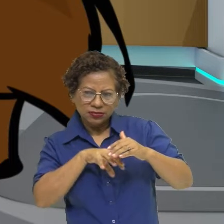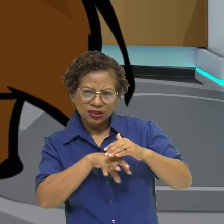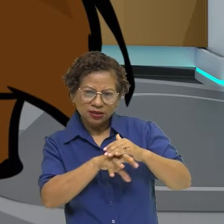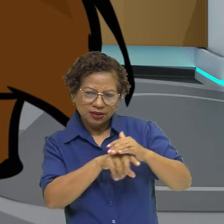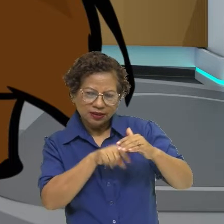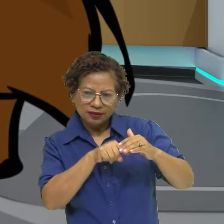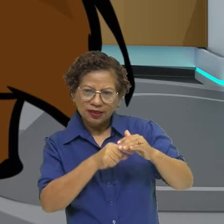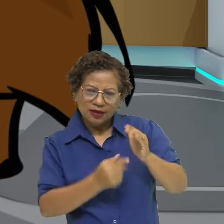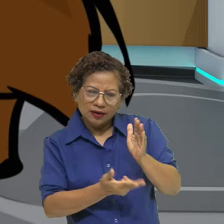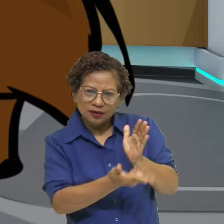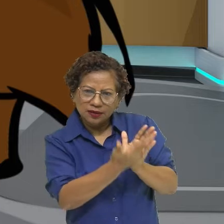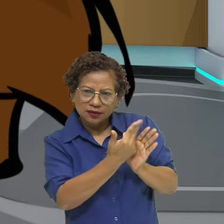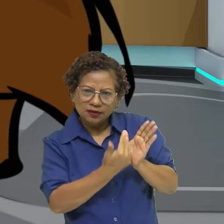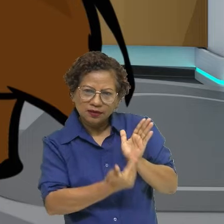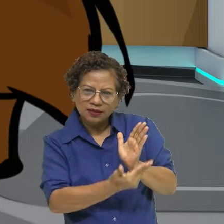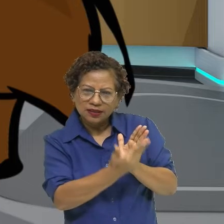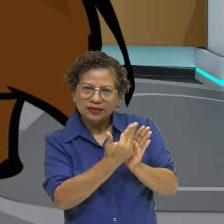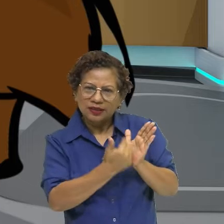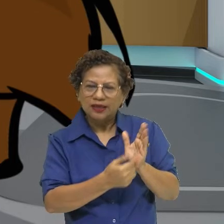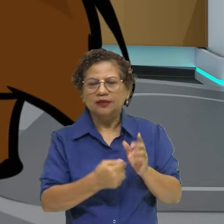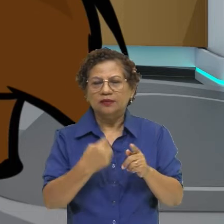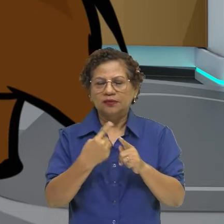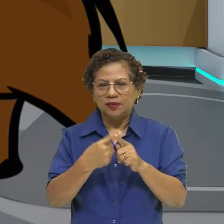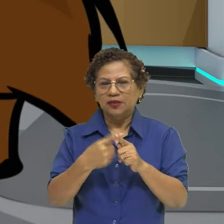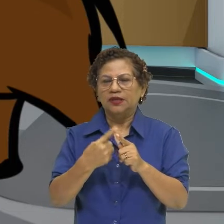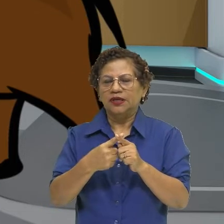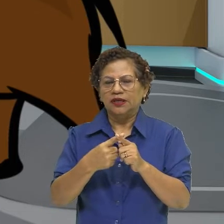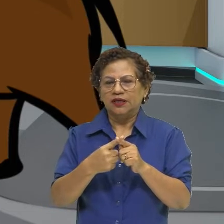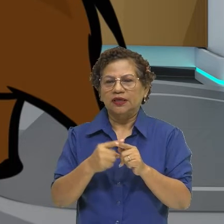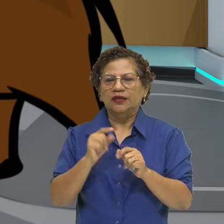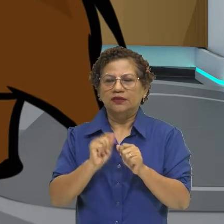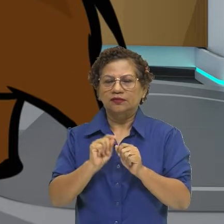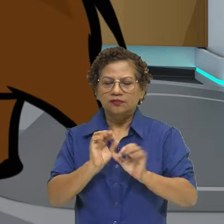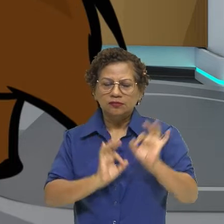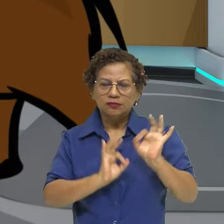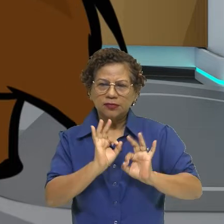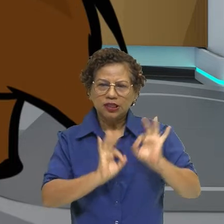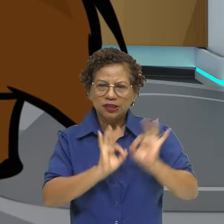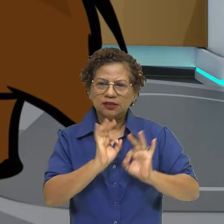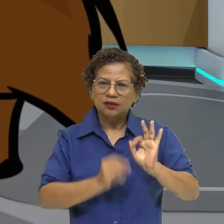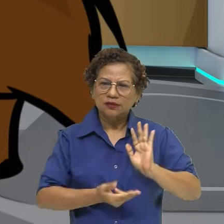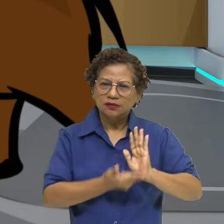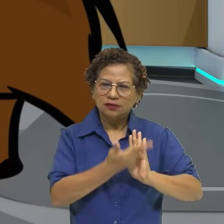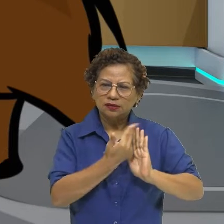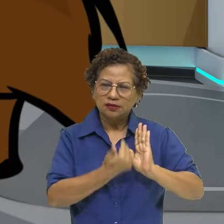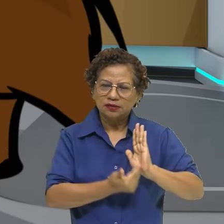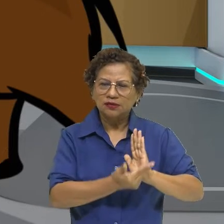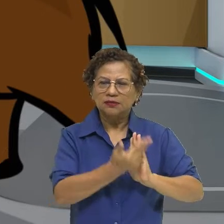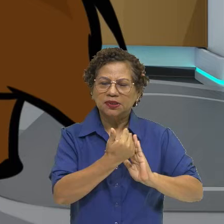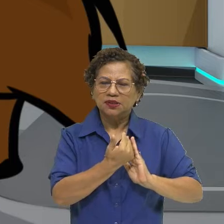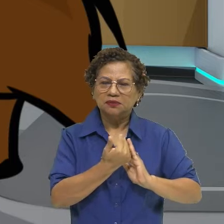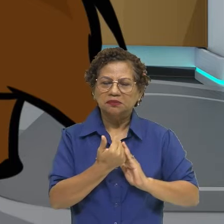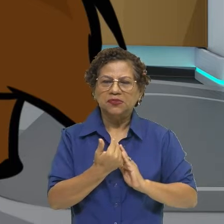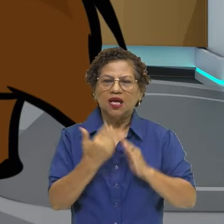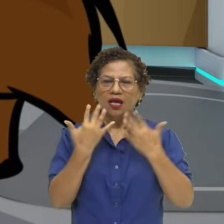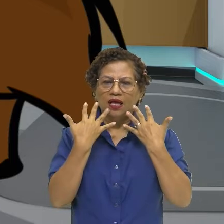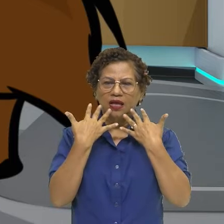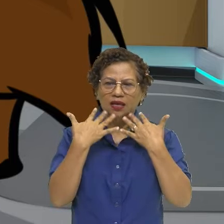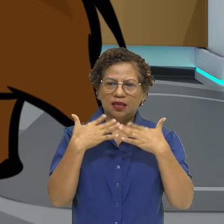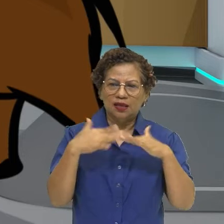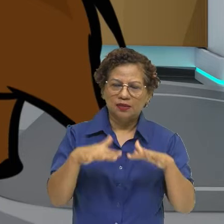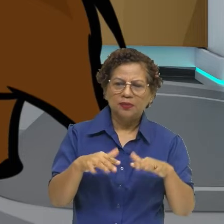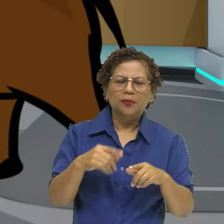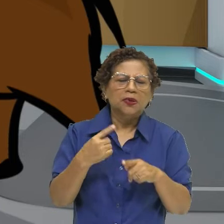pinturas parietais, que eles ficavam no interior das cavernas e eram desenhados de uma forma naturalista. Por que